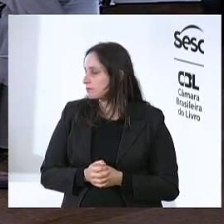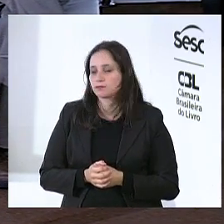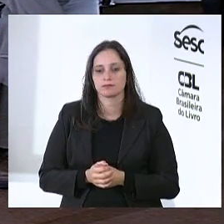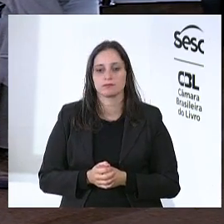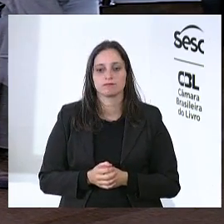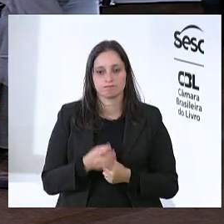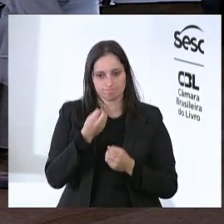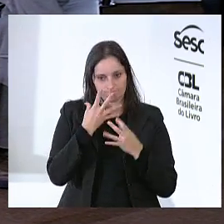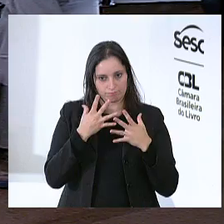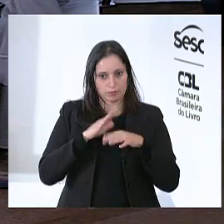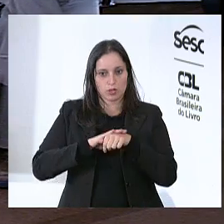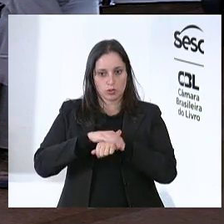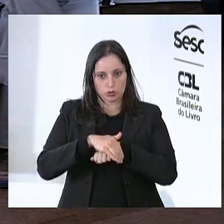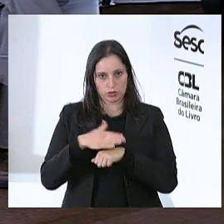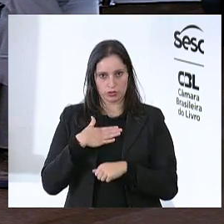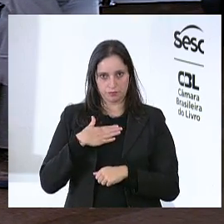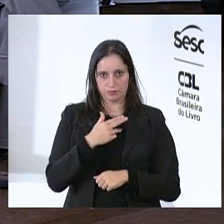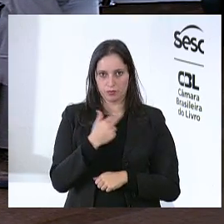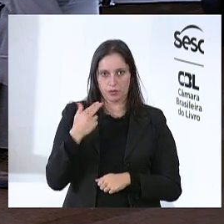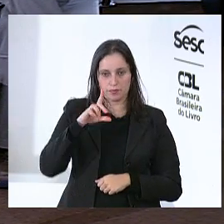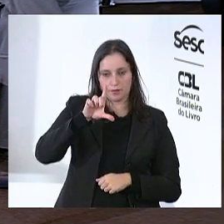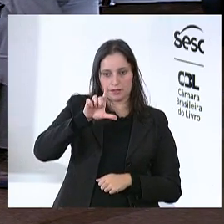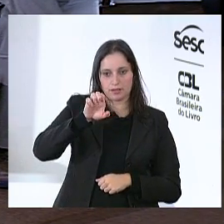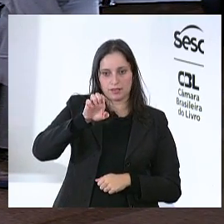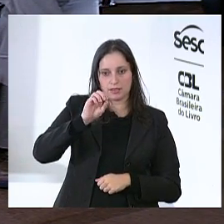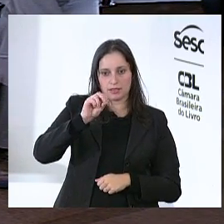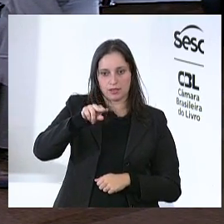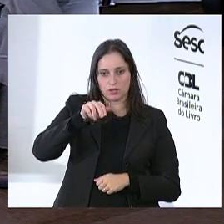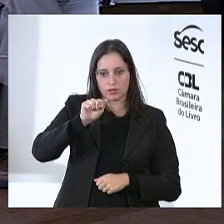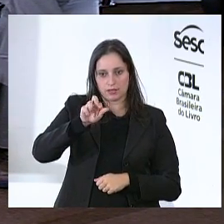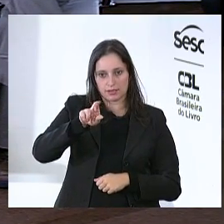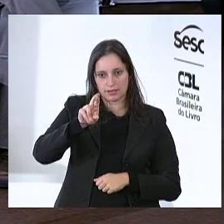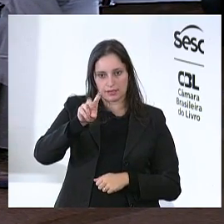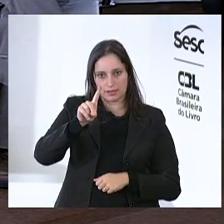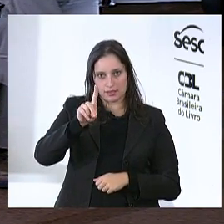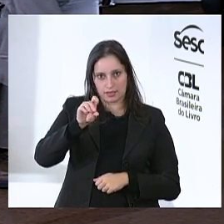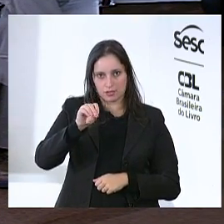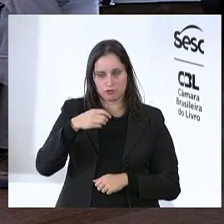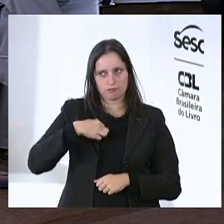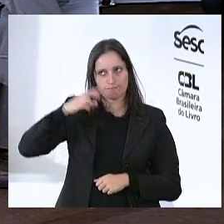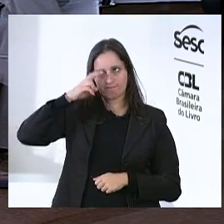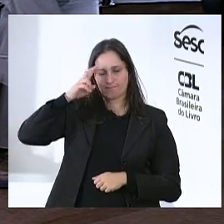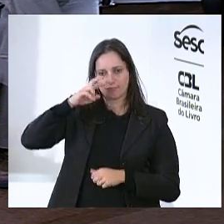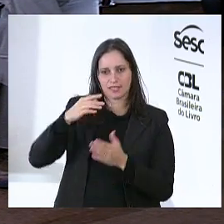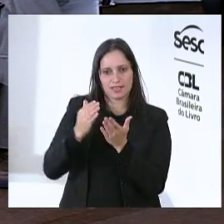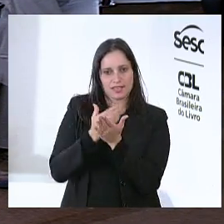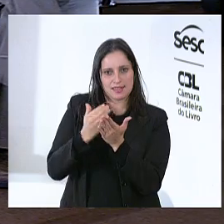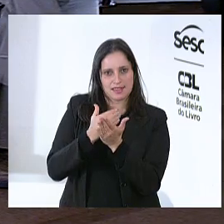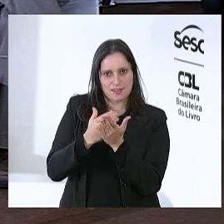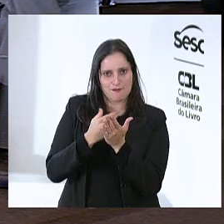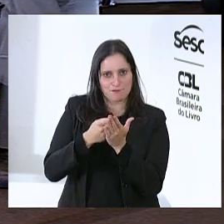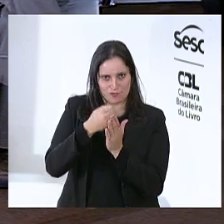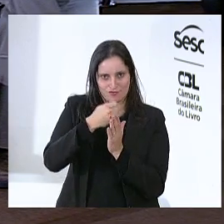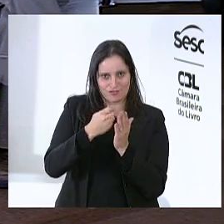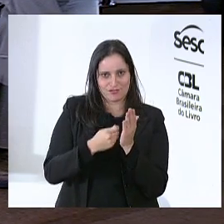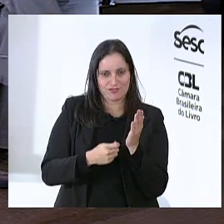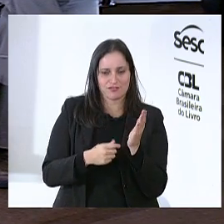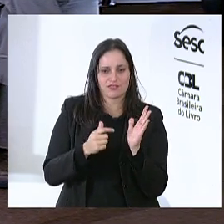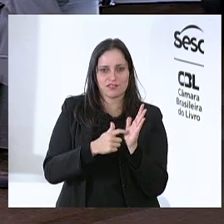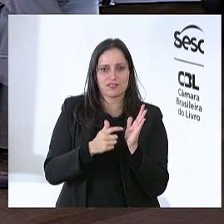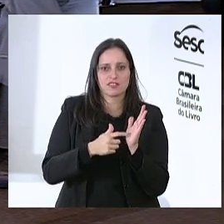Boa noite, senhores. Meu nome é Leonardo. Eu estou lembrando aqui um livro de um autor chamado Eric Kedzen, em que ele faz